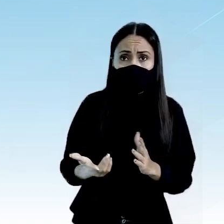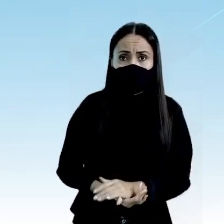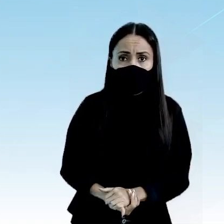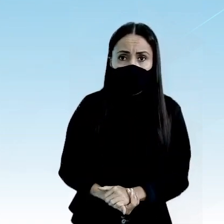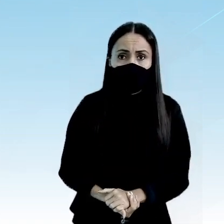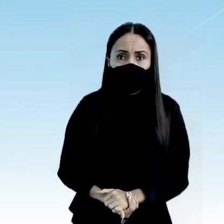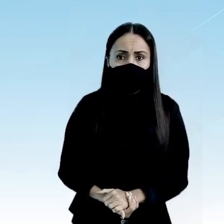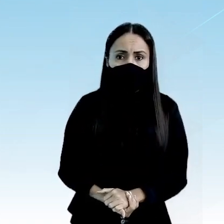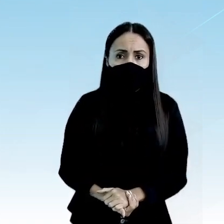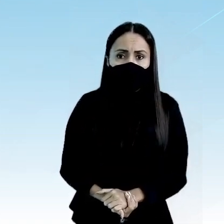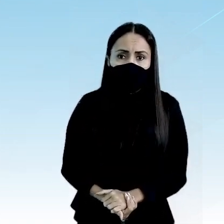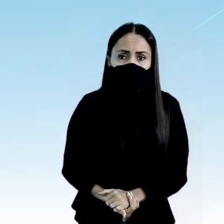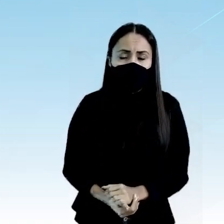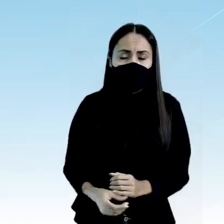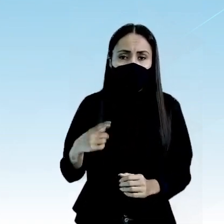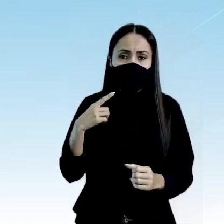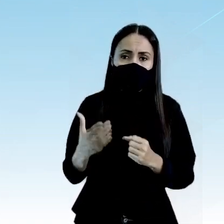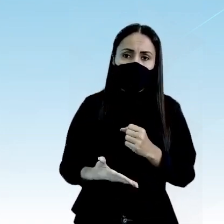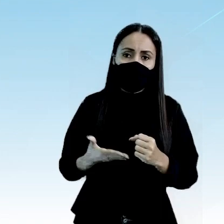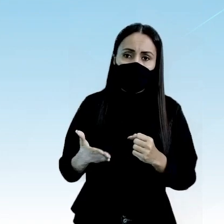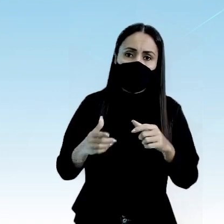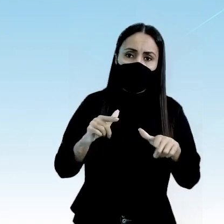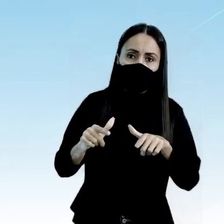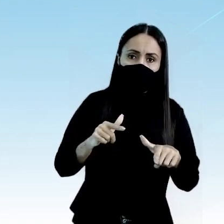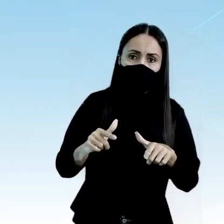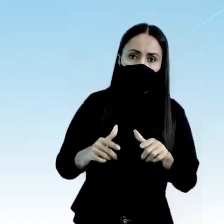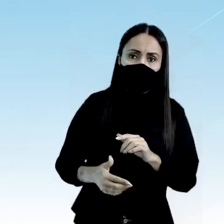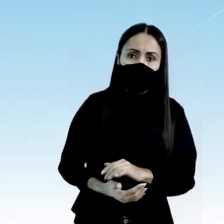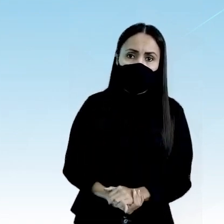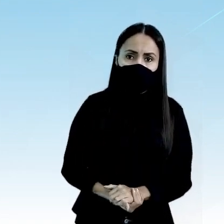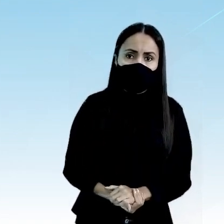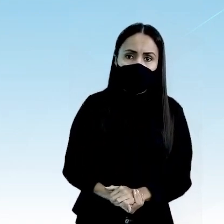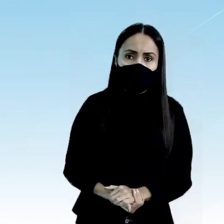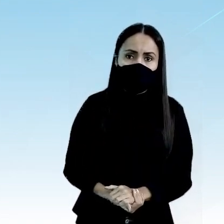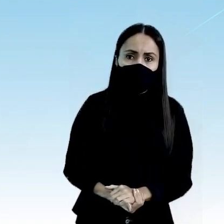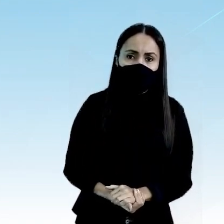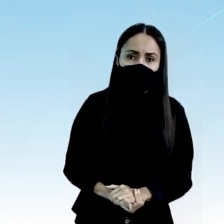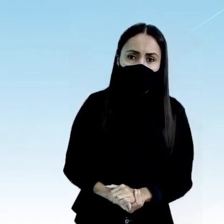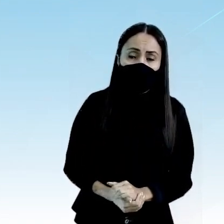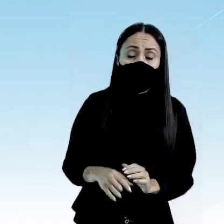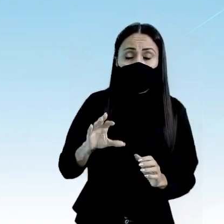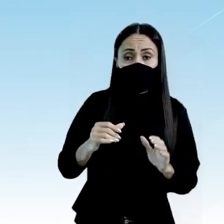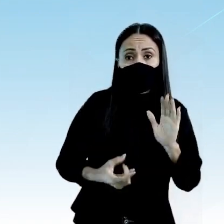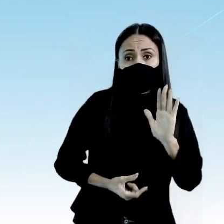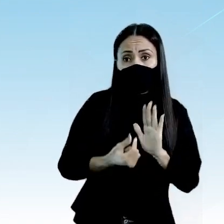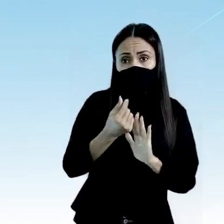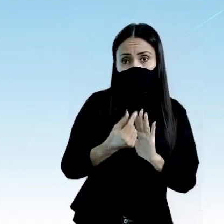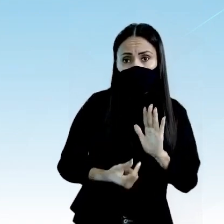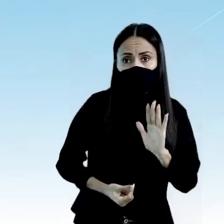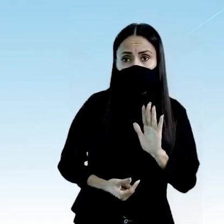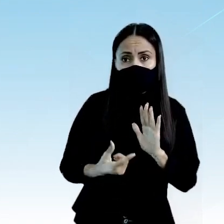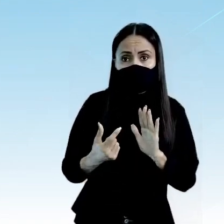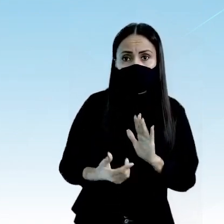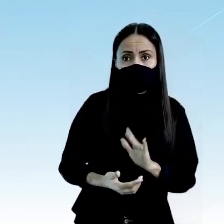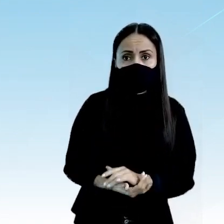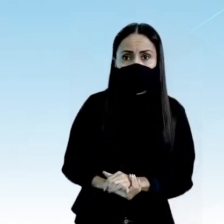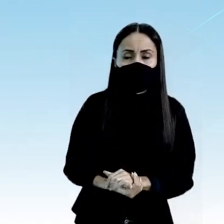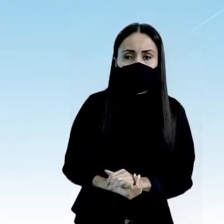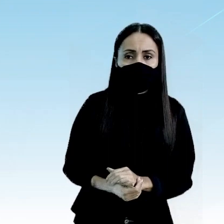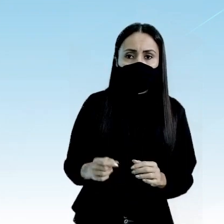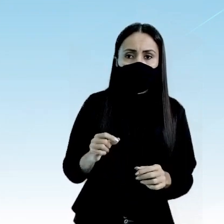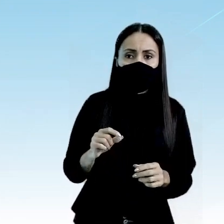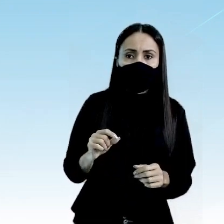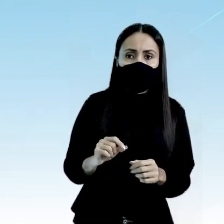mercadorias que se baseia no trabalho assalariado, na busca do lucro. Então formaram-se duas